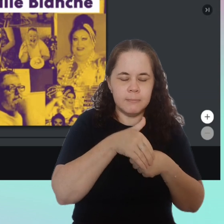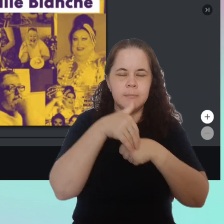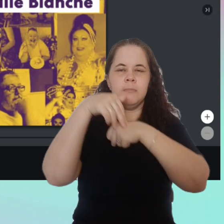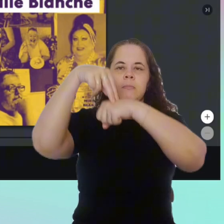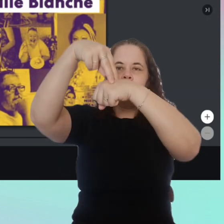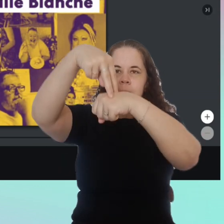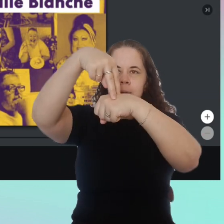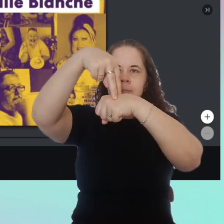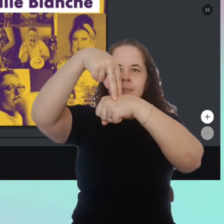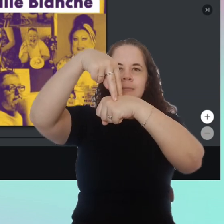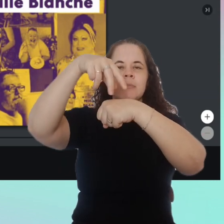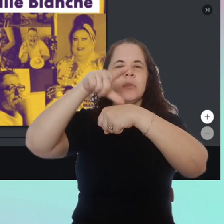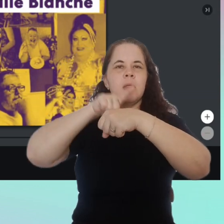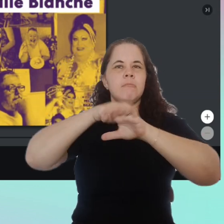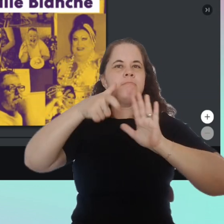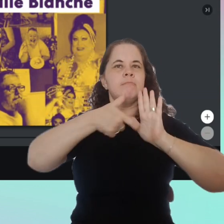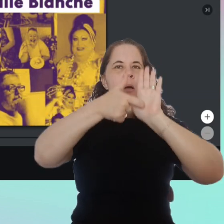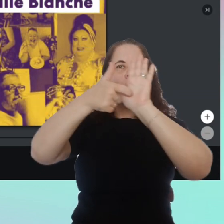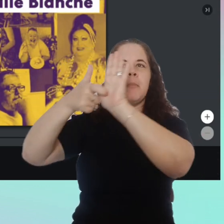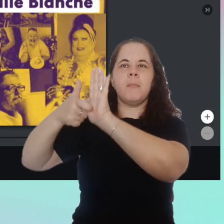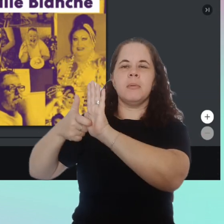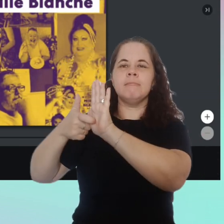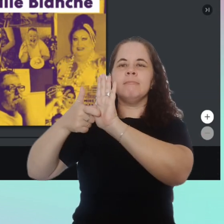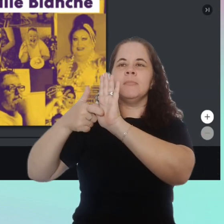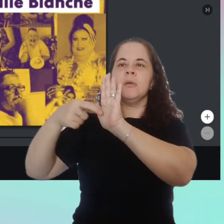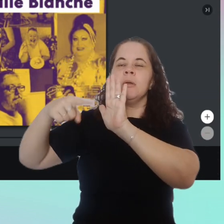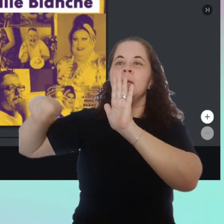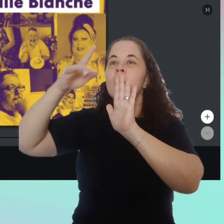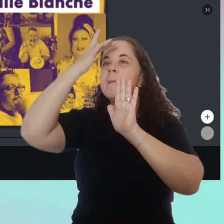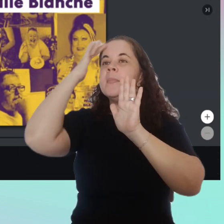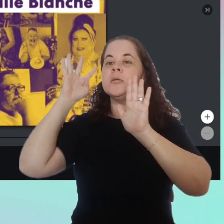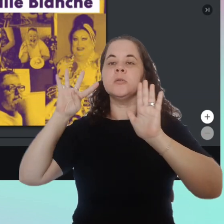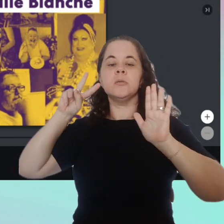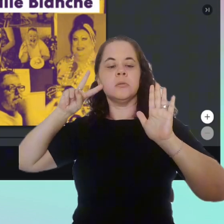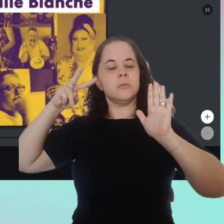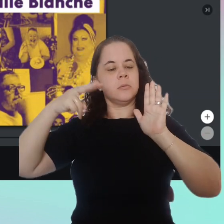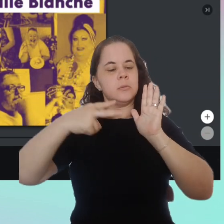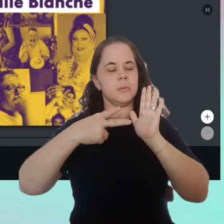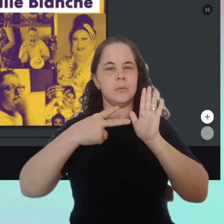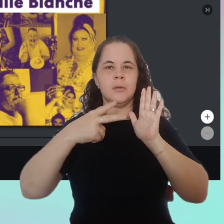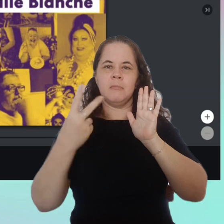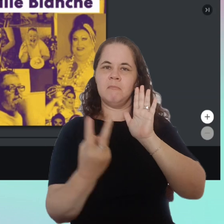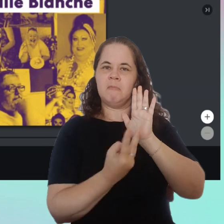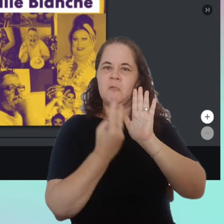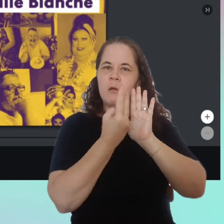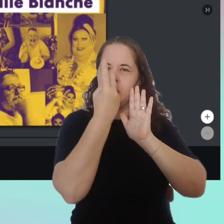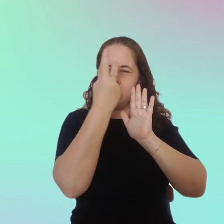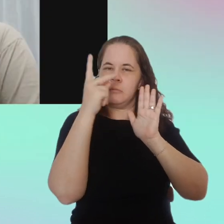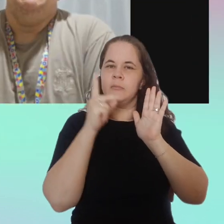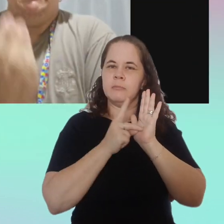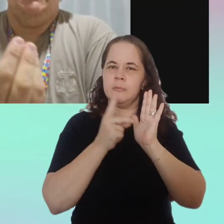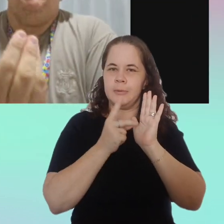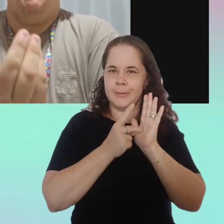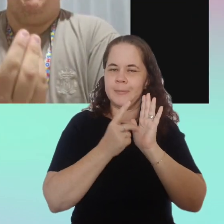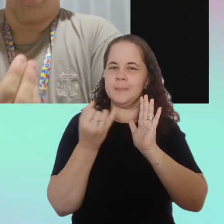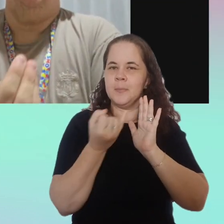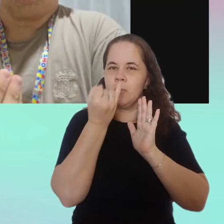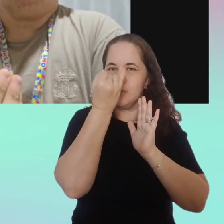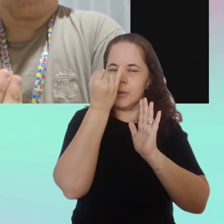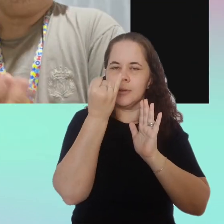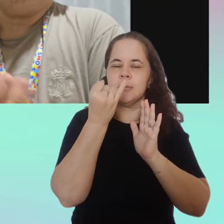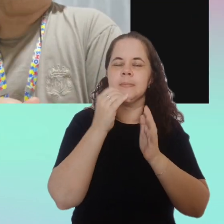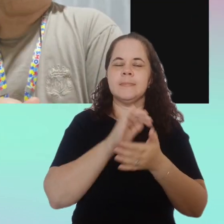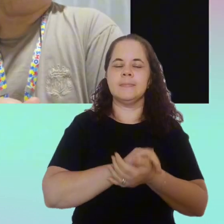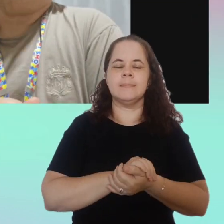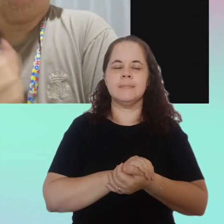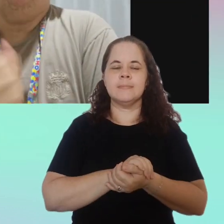escuridão, da noite, dos guetos, e reencontre o valor desse artista no local que ele pode